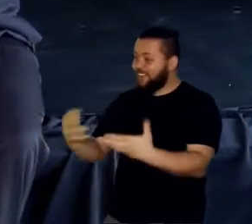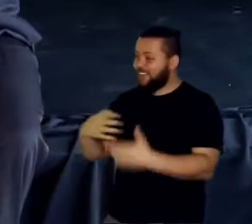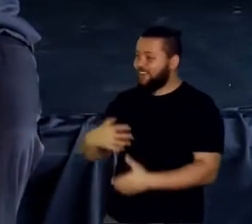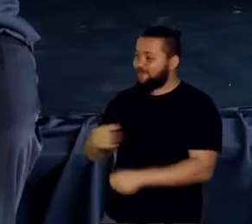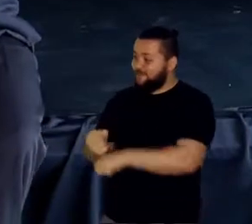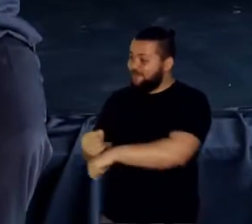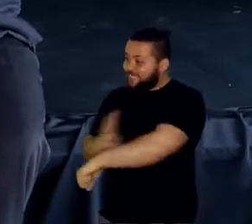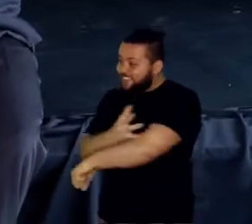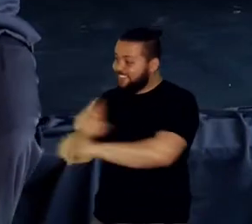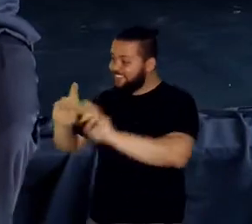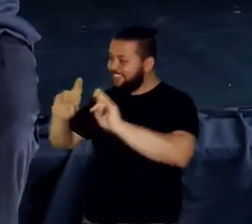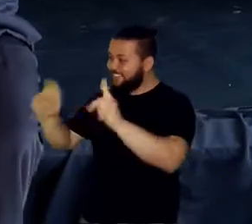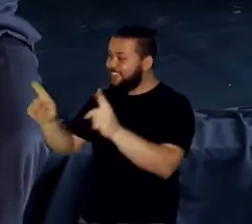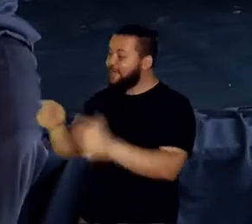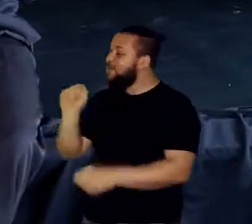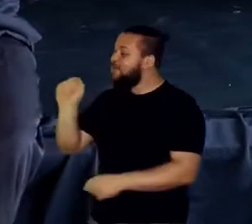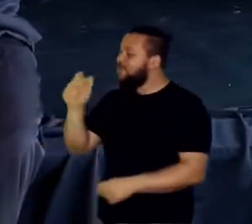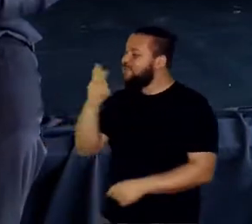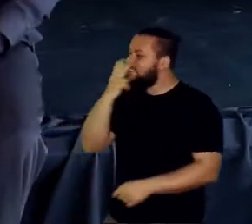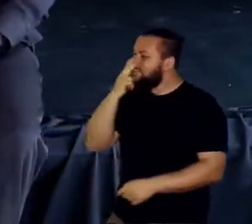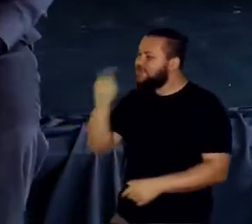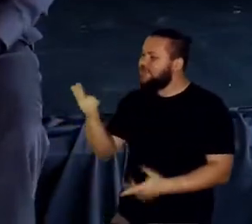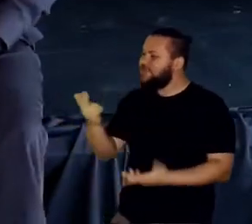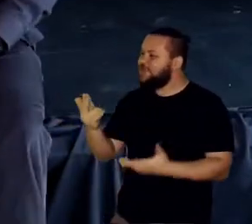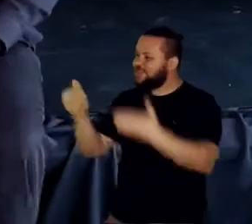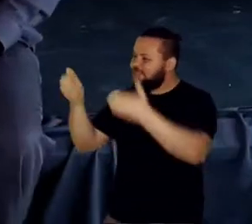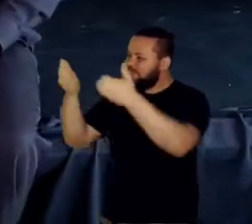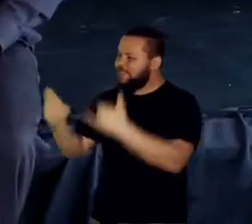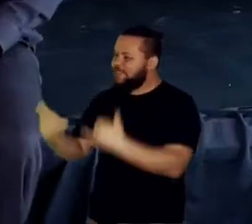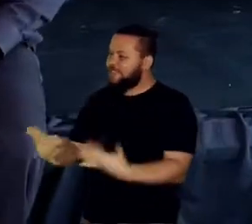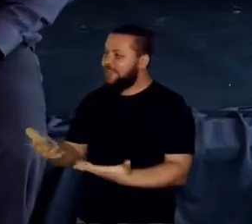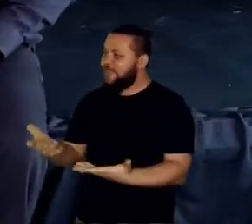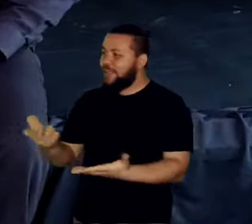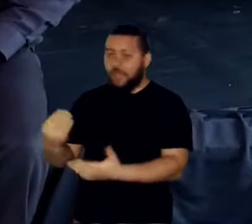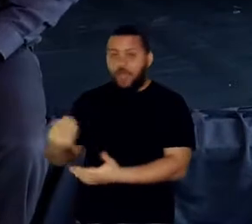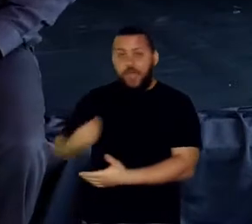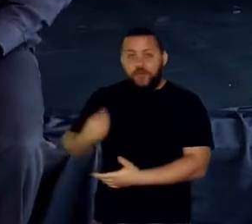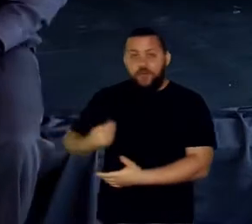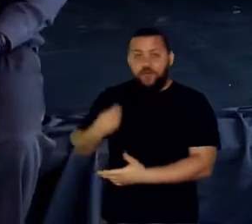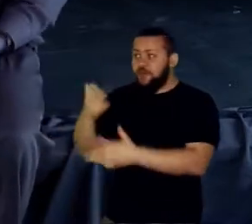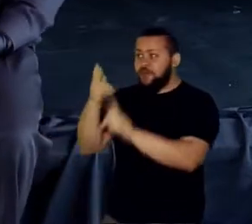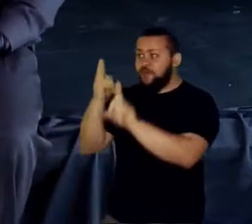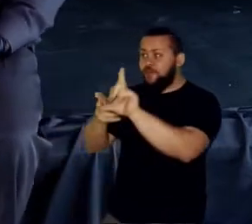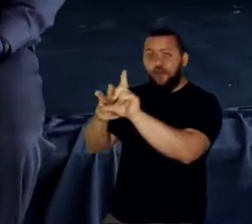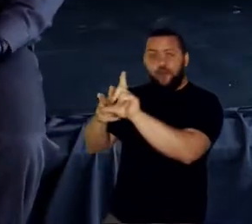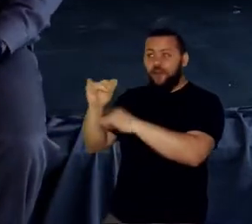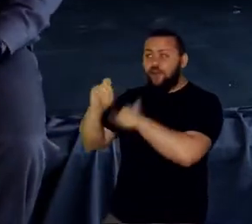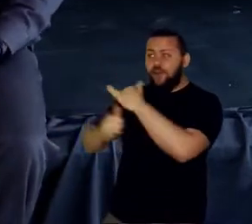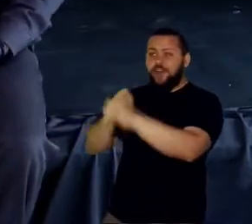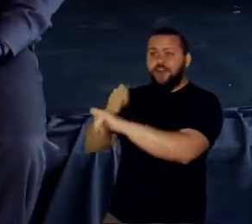você achou dessa... Ao mesmo tempo é ao vivo e é online.